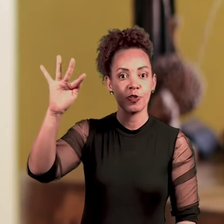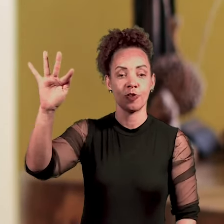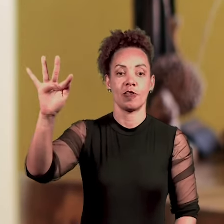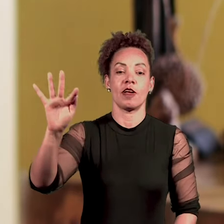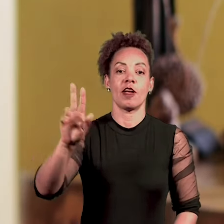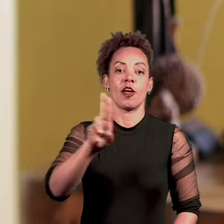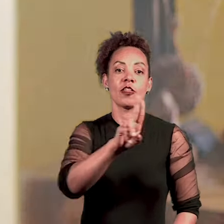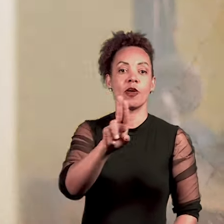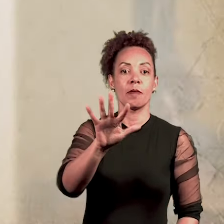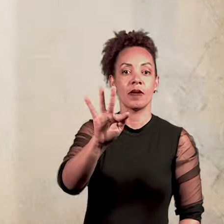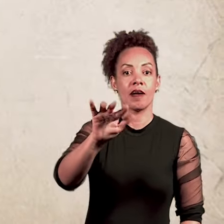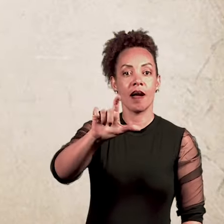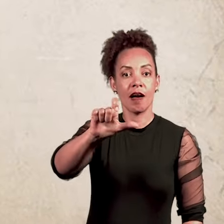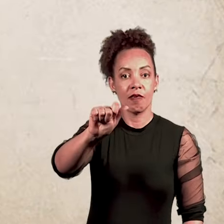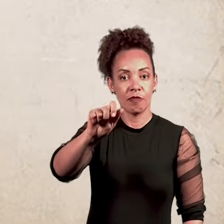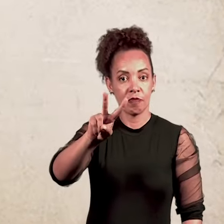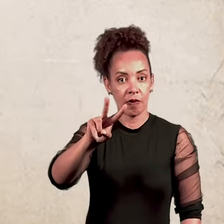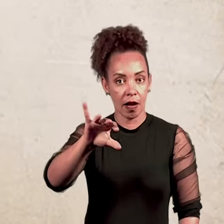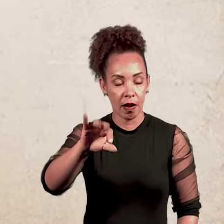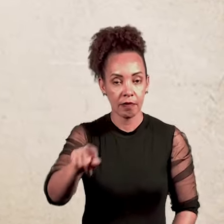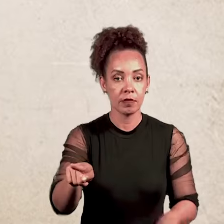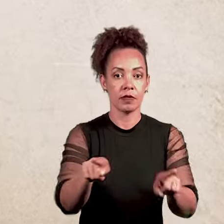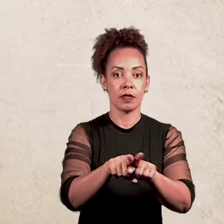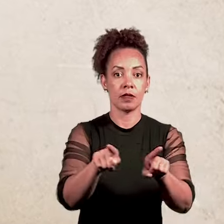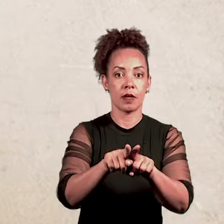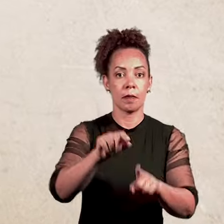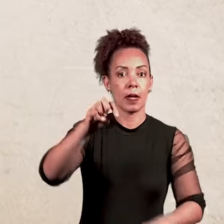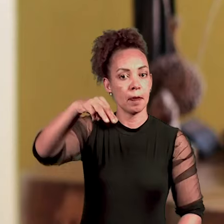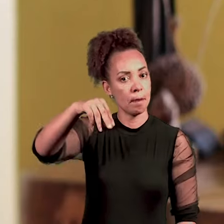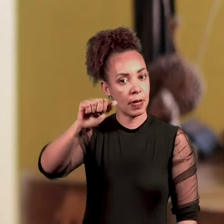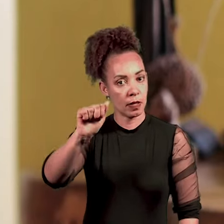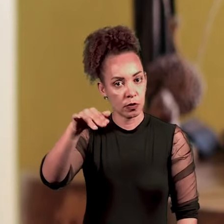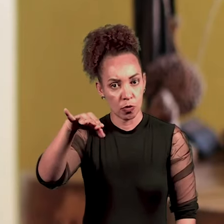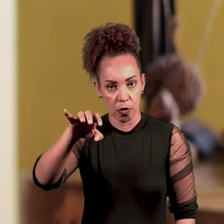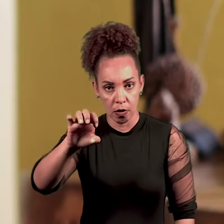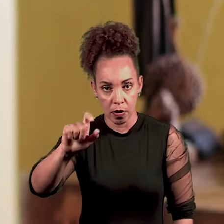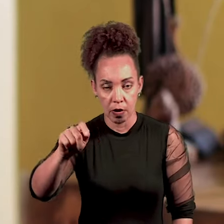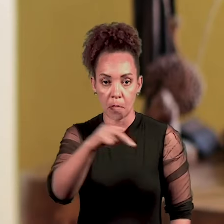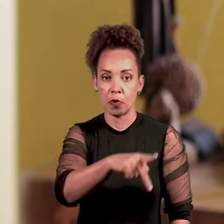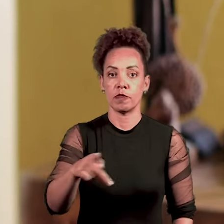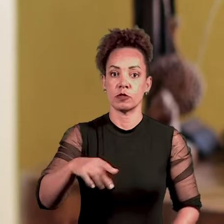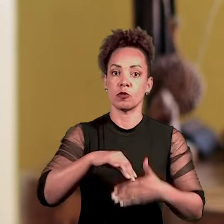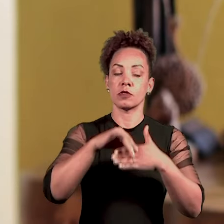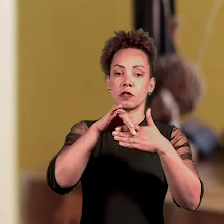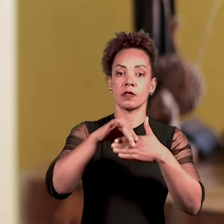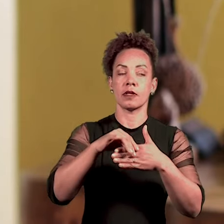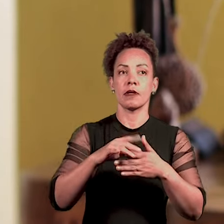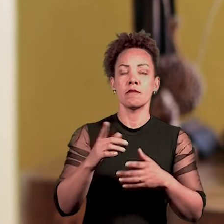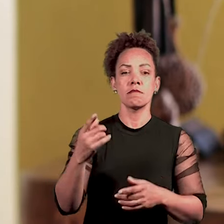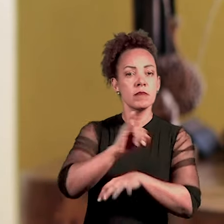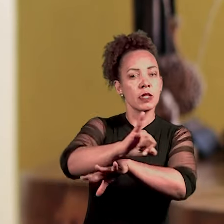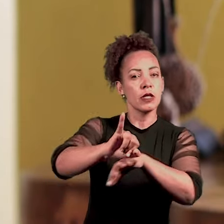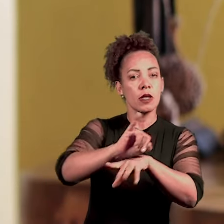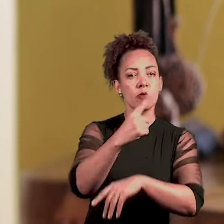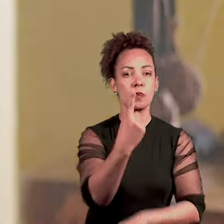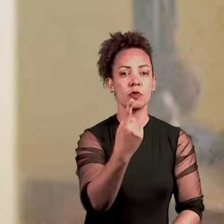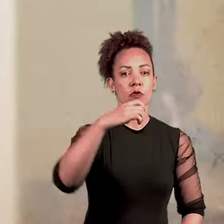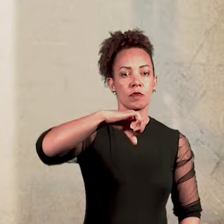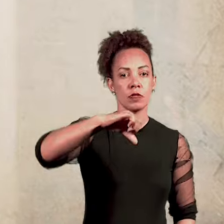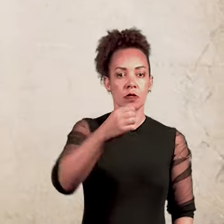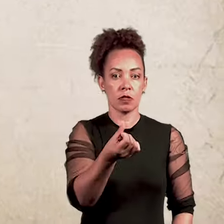com a liderança do professor Flávio Simões Costa, dentre outros. Em Ilhéus, em 1961,